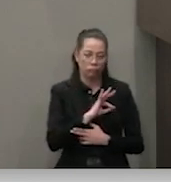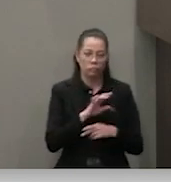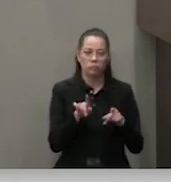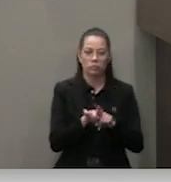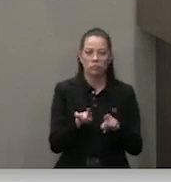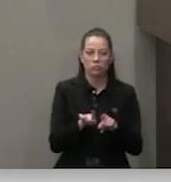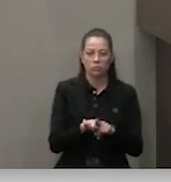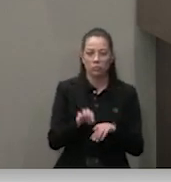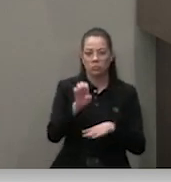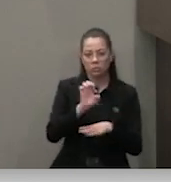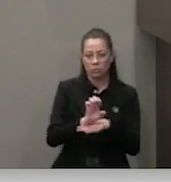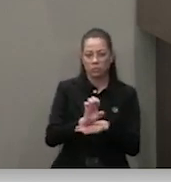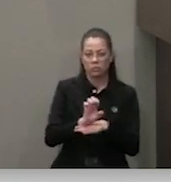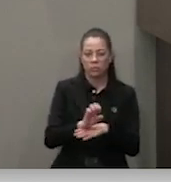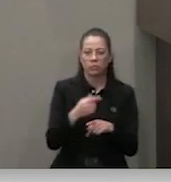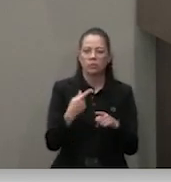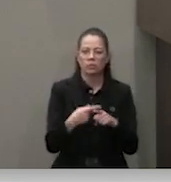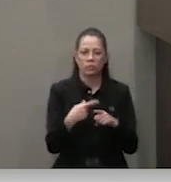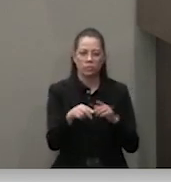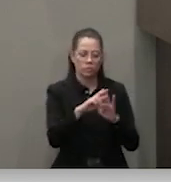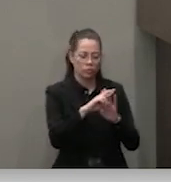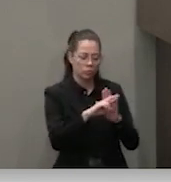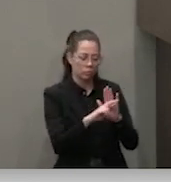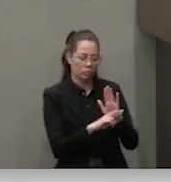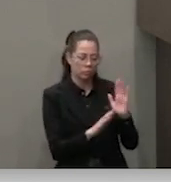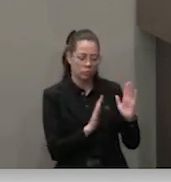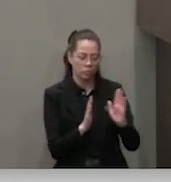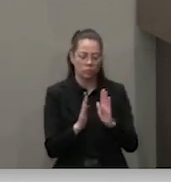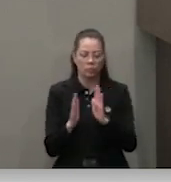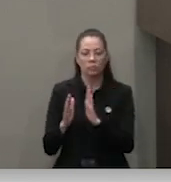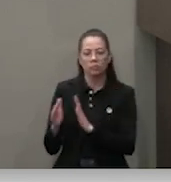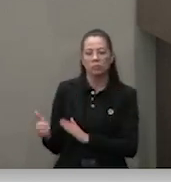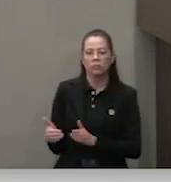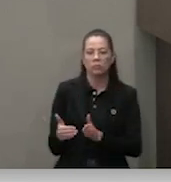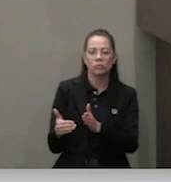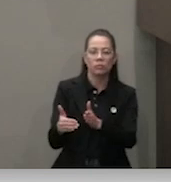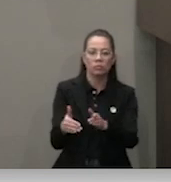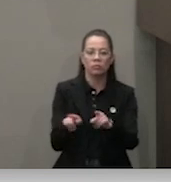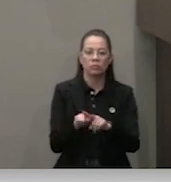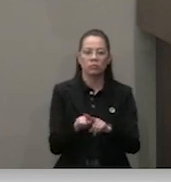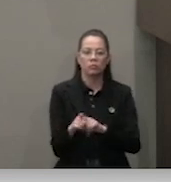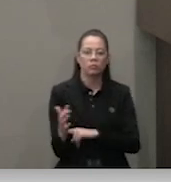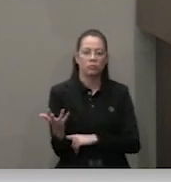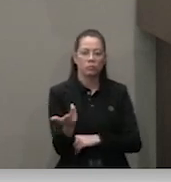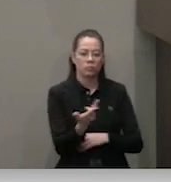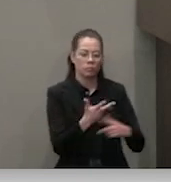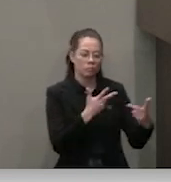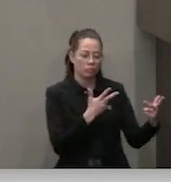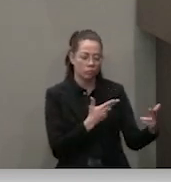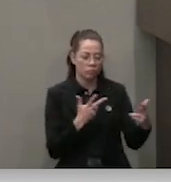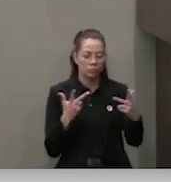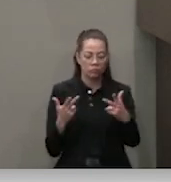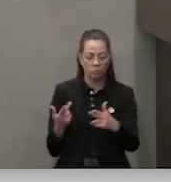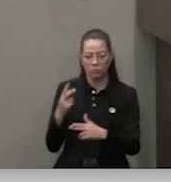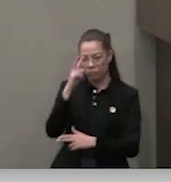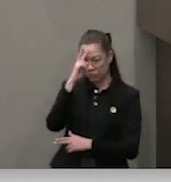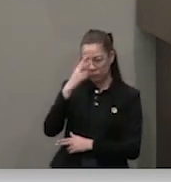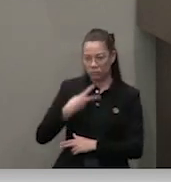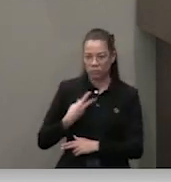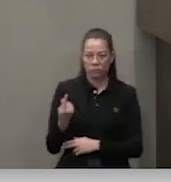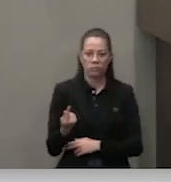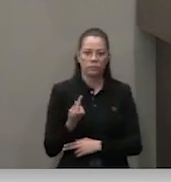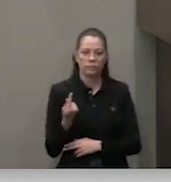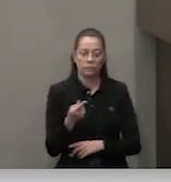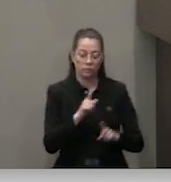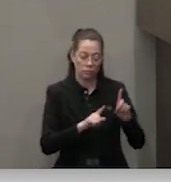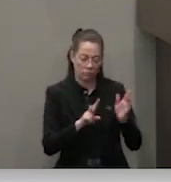Bombeiros Militares pois normatiza um período para Ascensão da carreira Deixa todos os estados iguais não torna independente traz